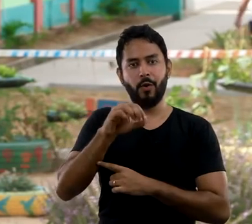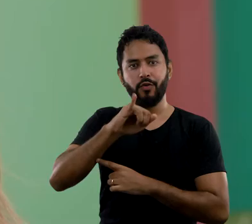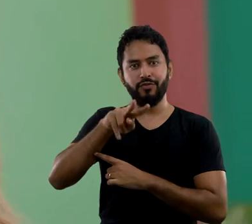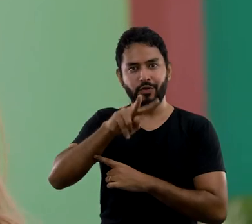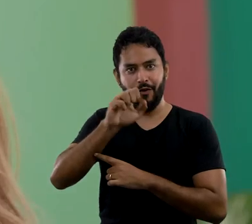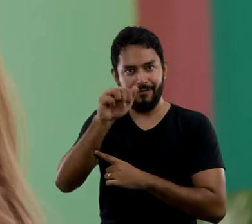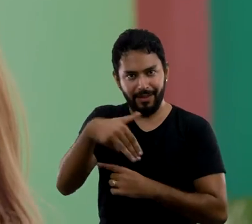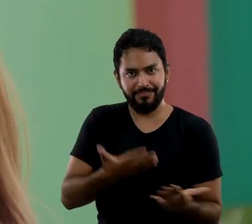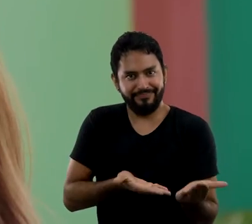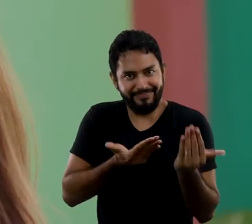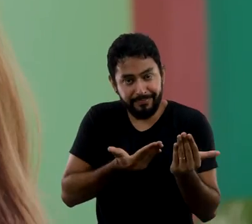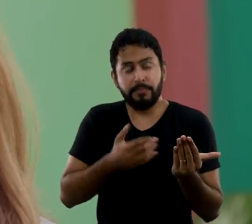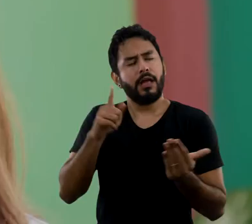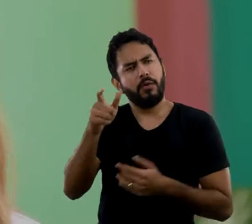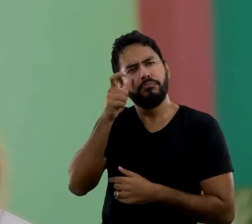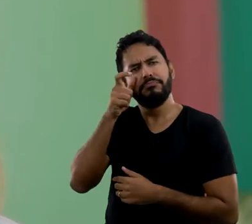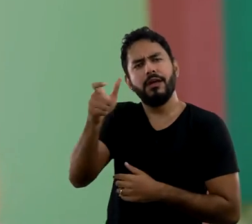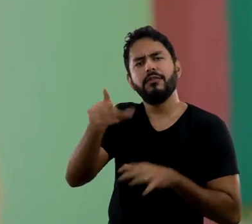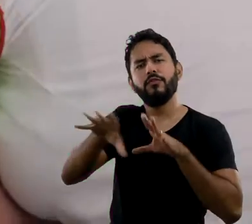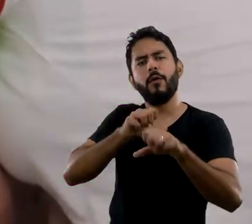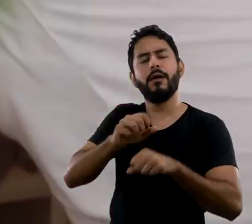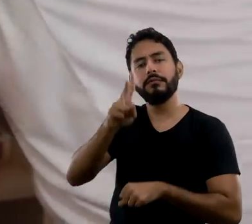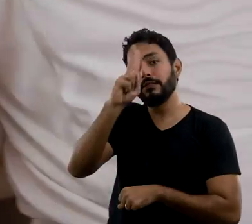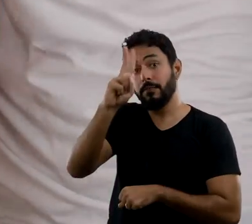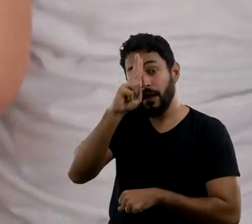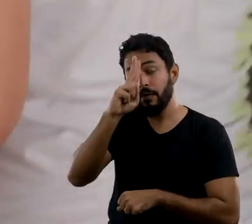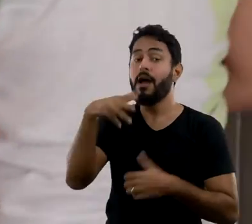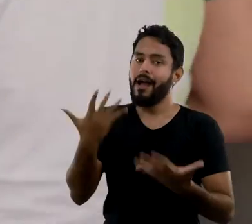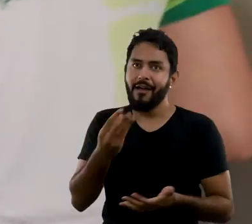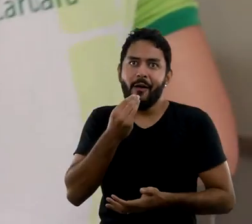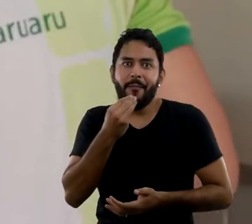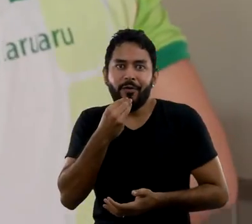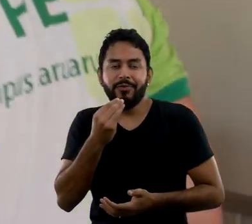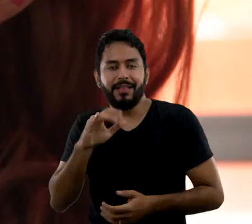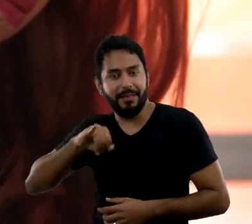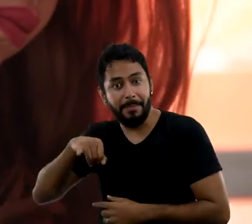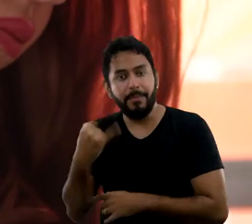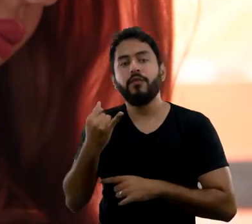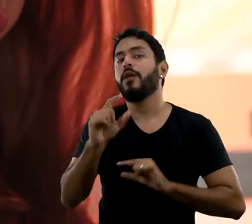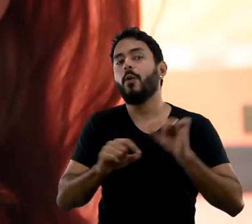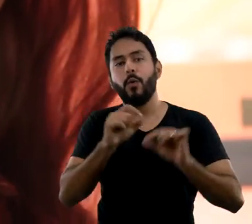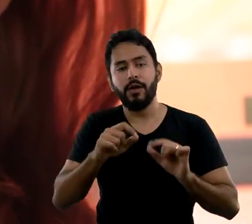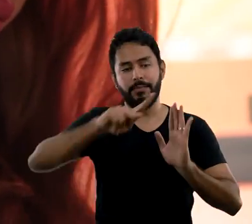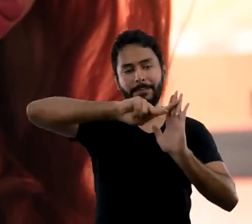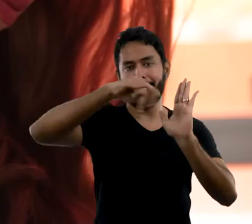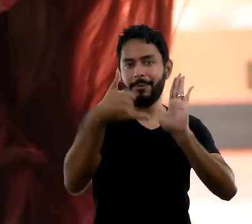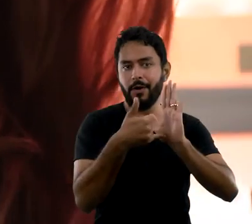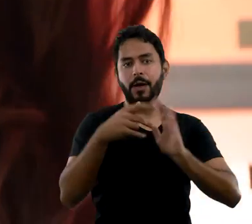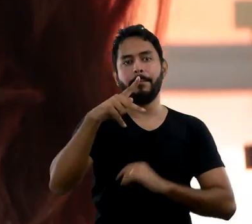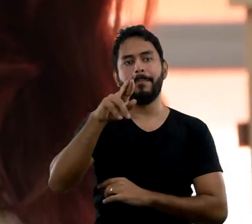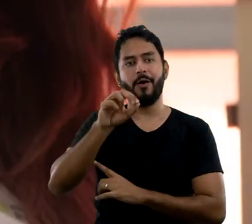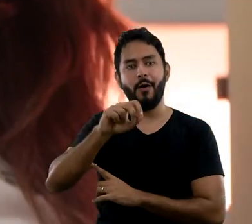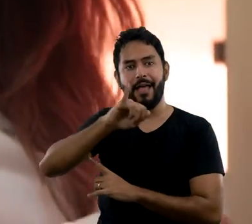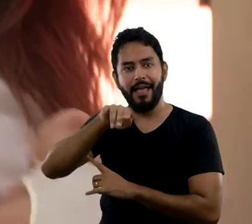interesse concluiu o ensino médio e aí apareceu a oportunidade de fazer o proeja que me dava a oportunidade de fazer o curso